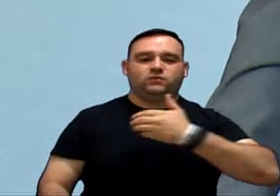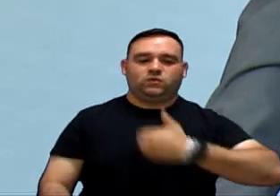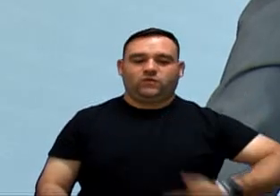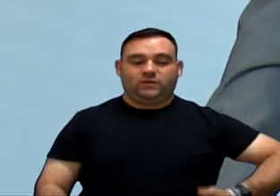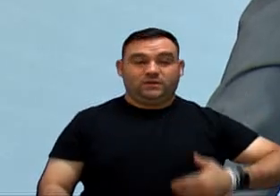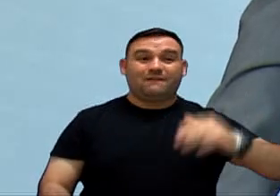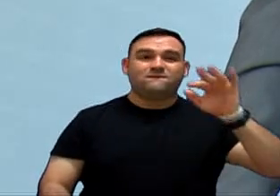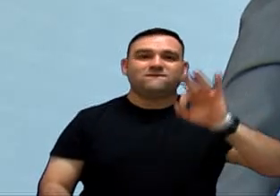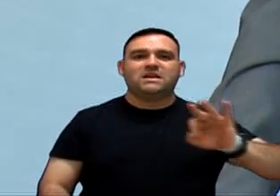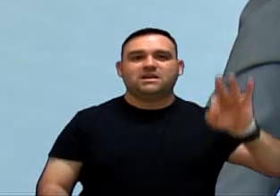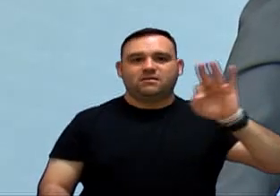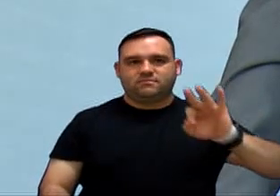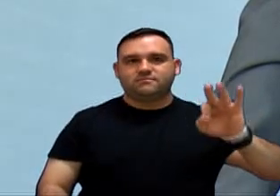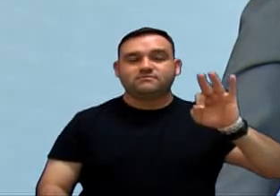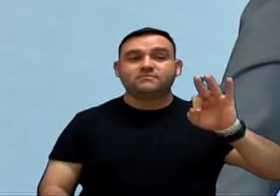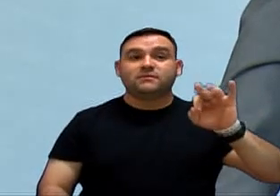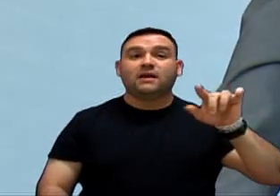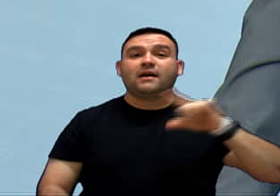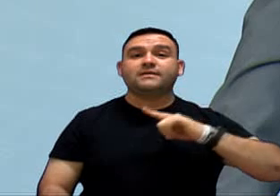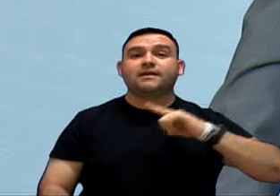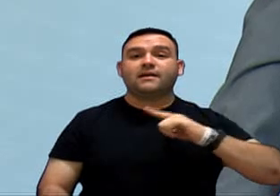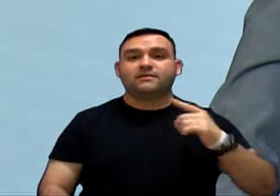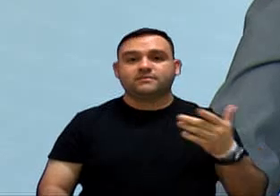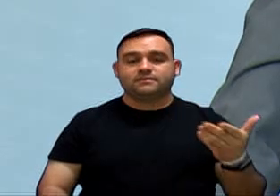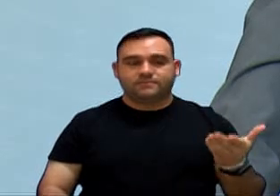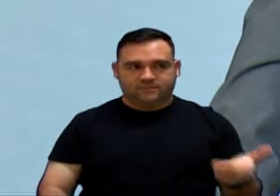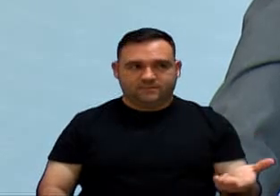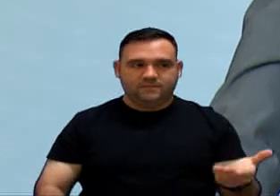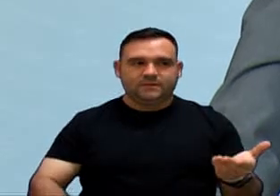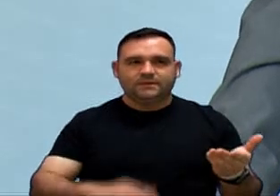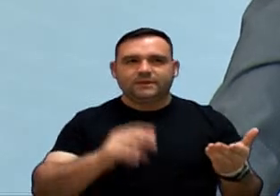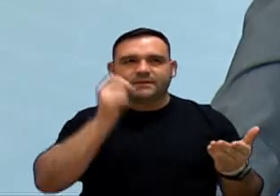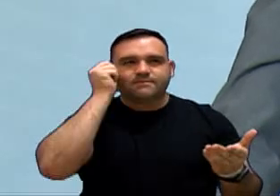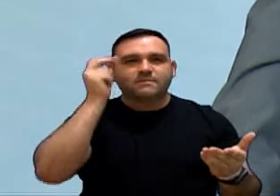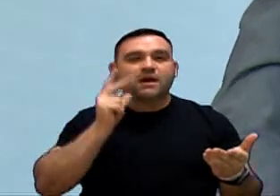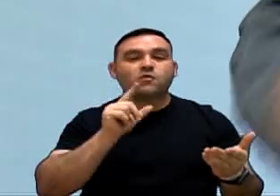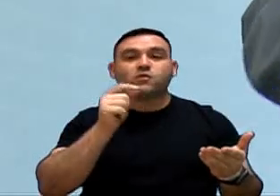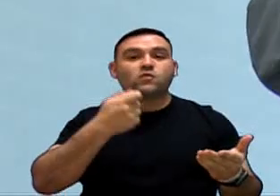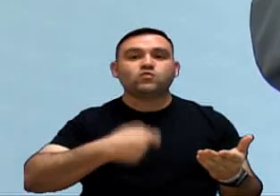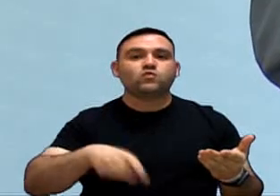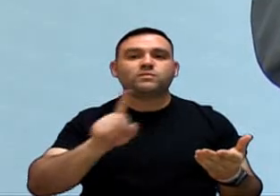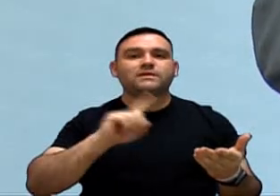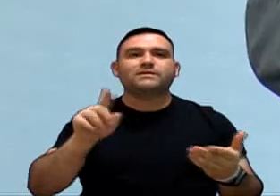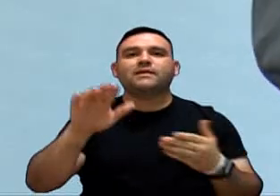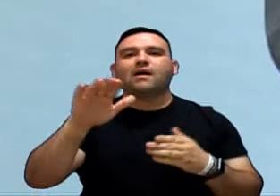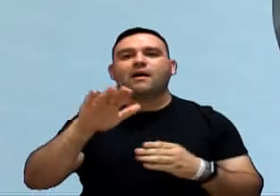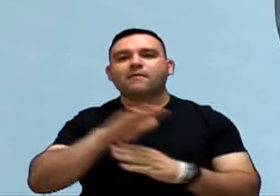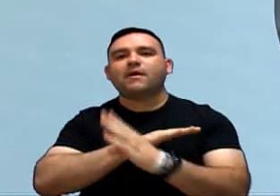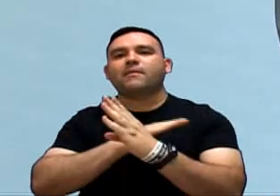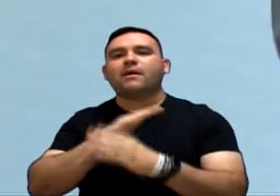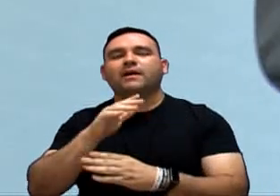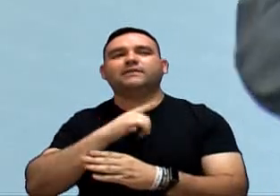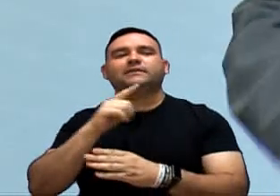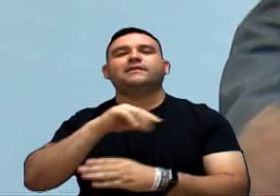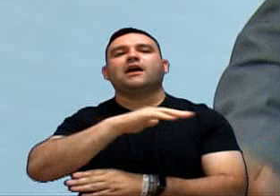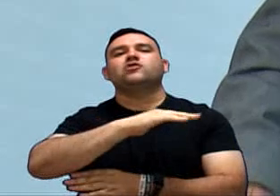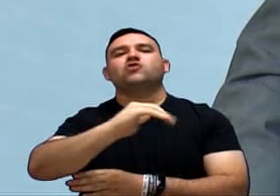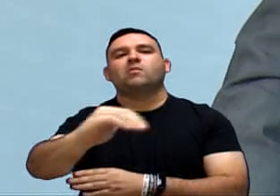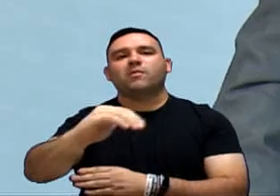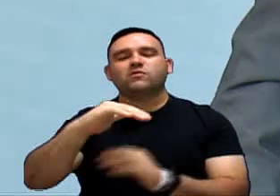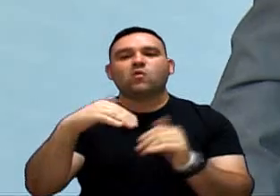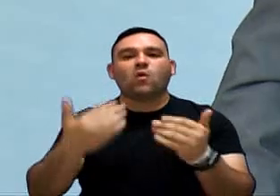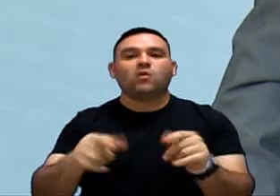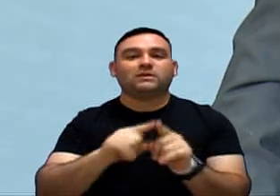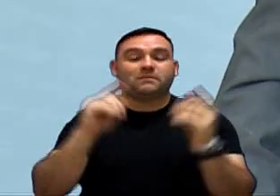em nível federal, ela tem essa expertise de nem precisar participar dos chamamentos e